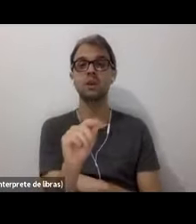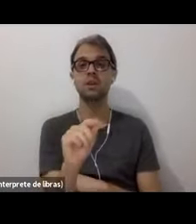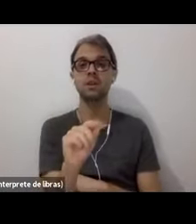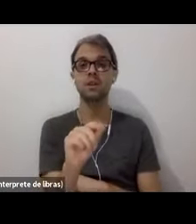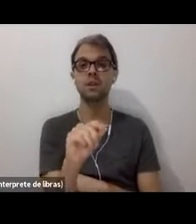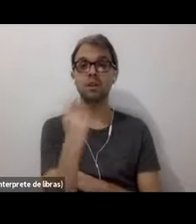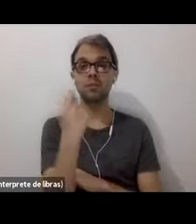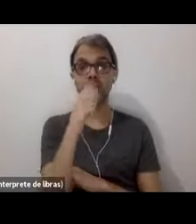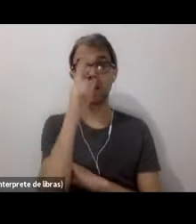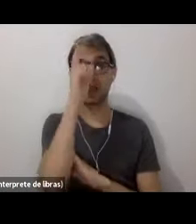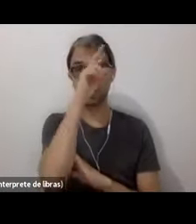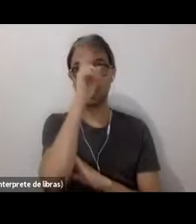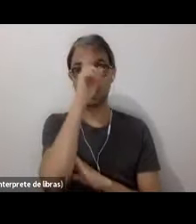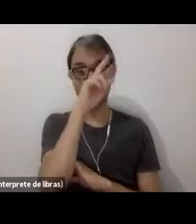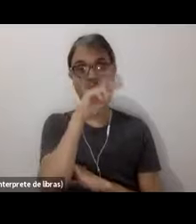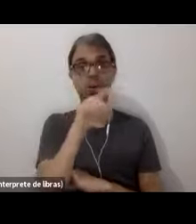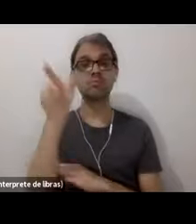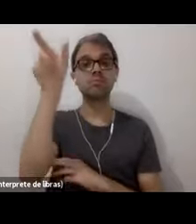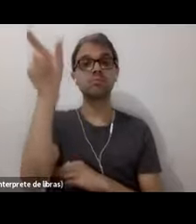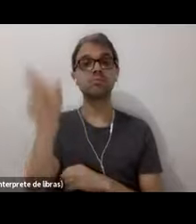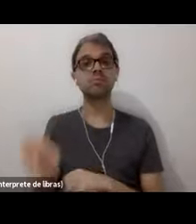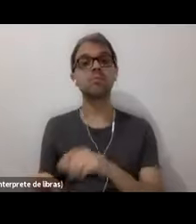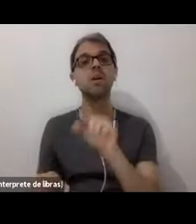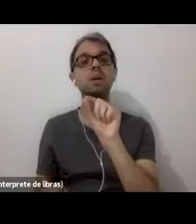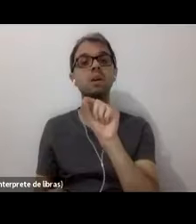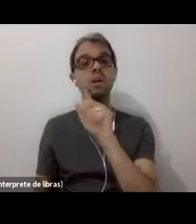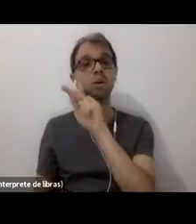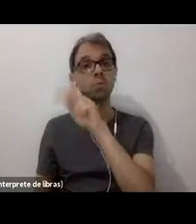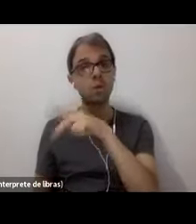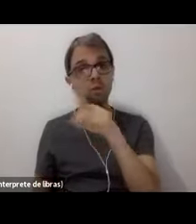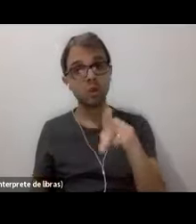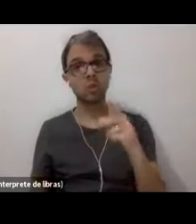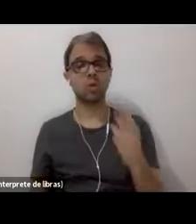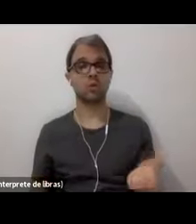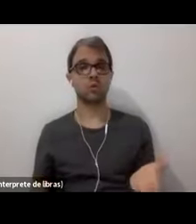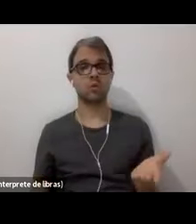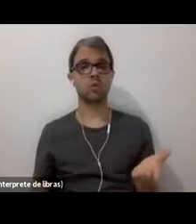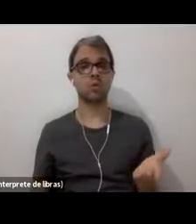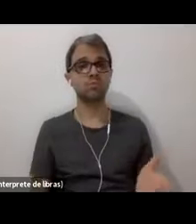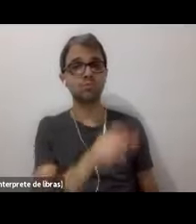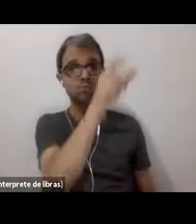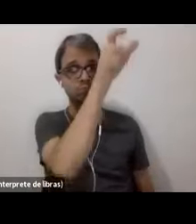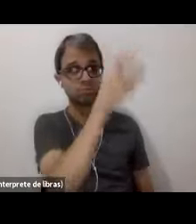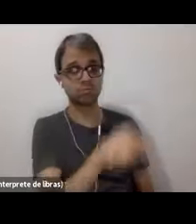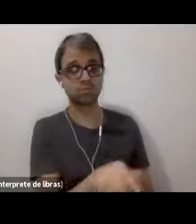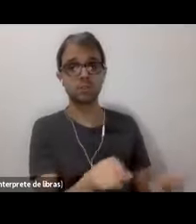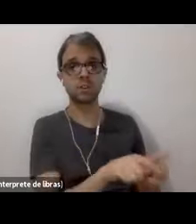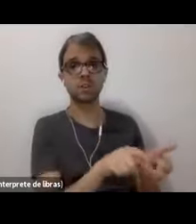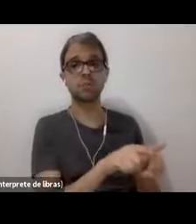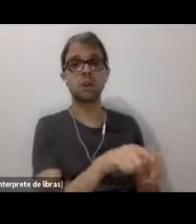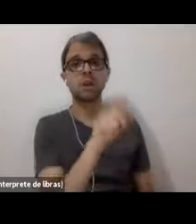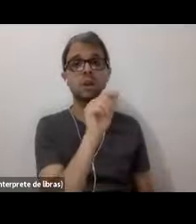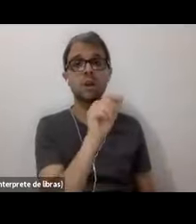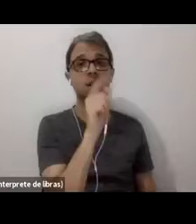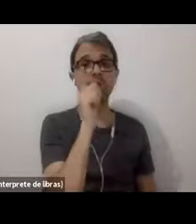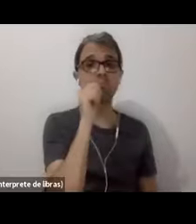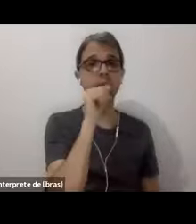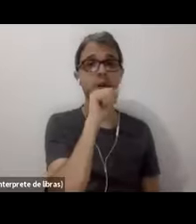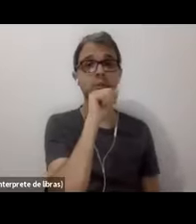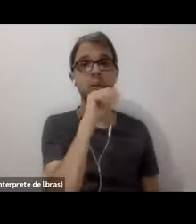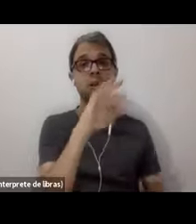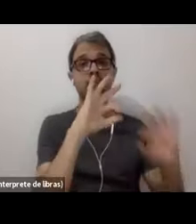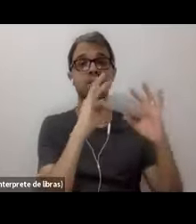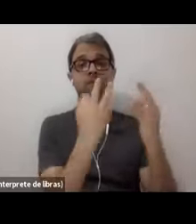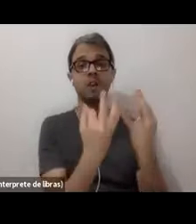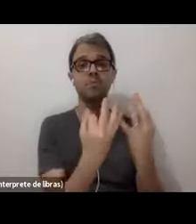é a figura da família. Então, eu queria trazer a temática, né, da gente falar da gestão democrática. A gente tem uma lei, né, a